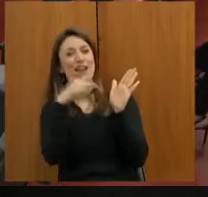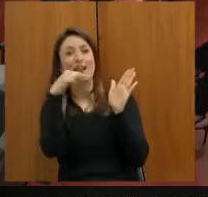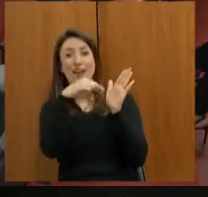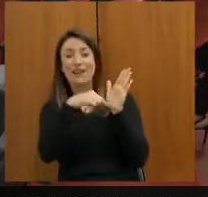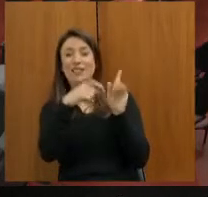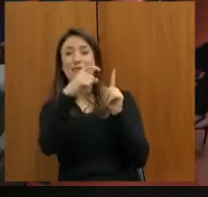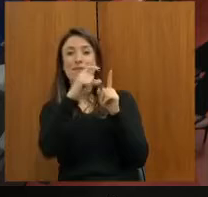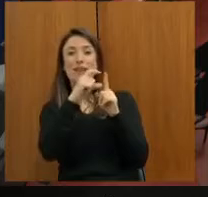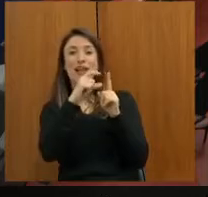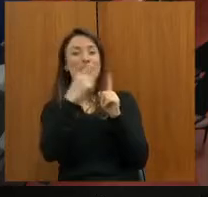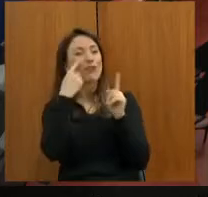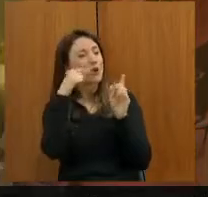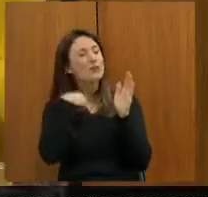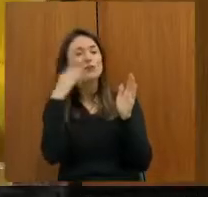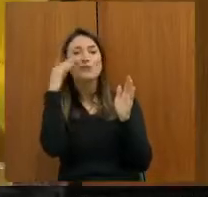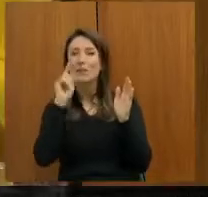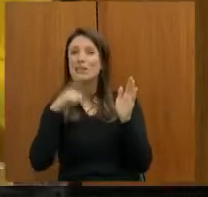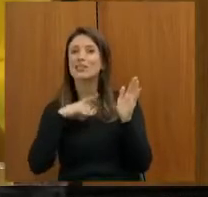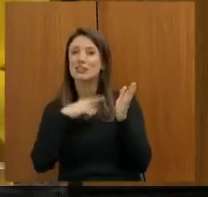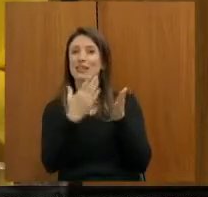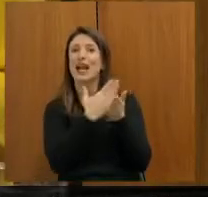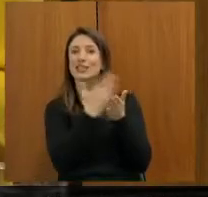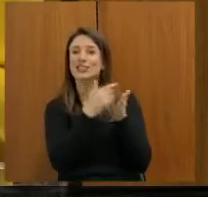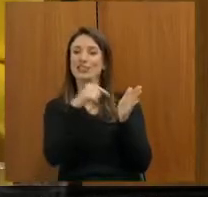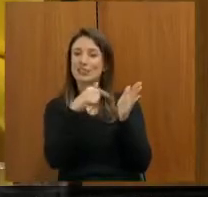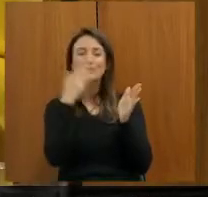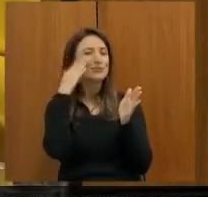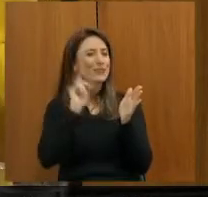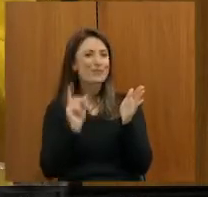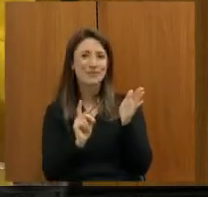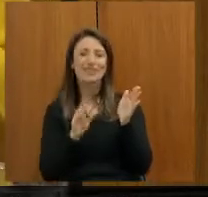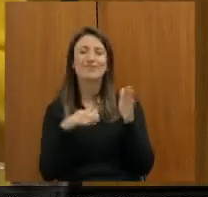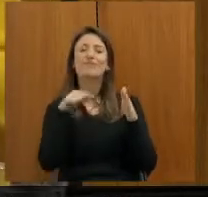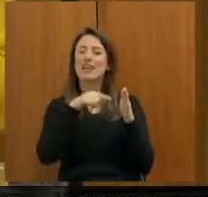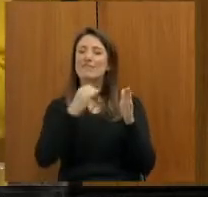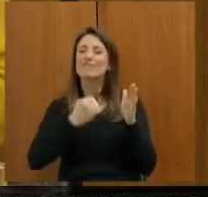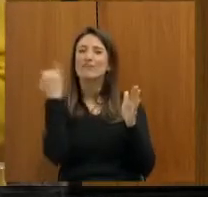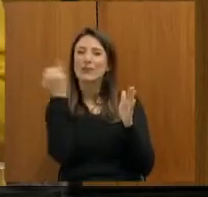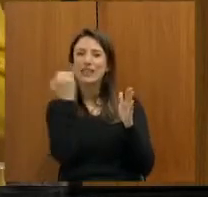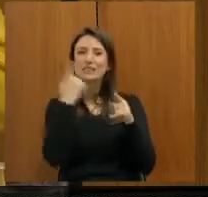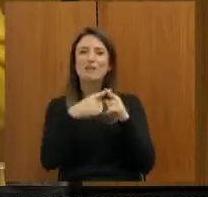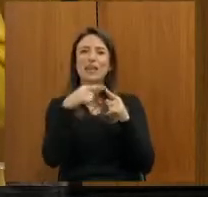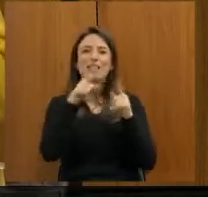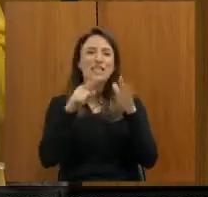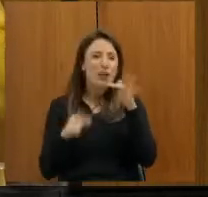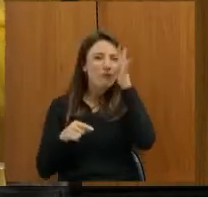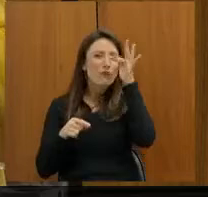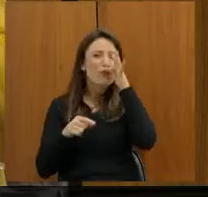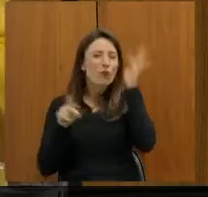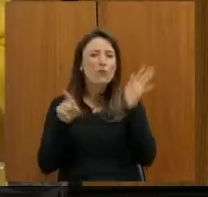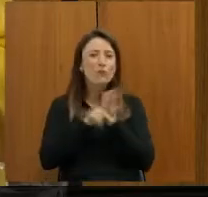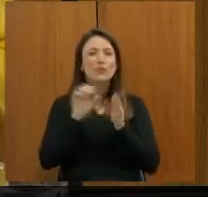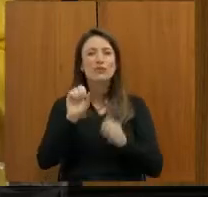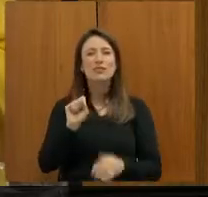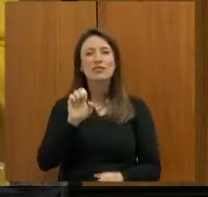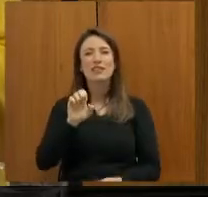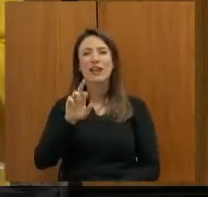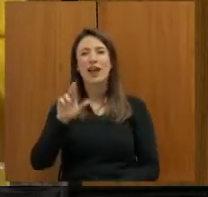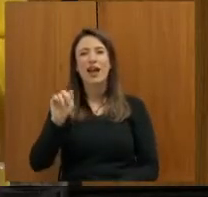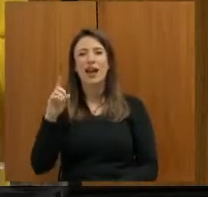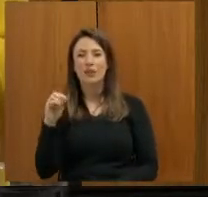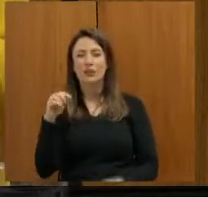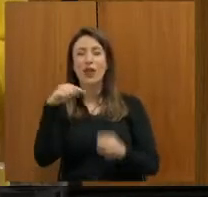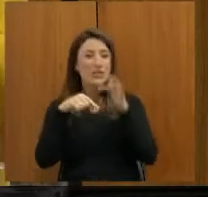sabia que tinha essa cartilha e é muito significativa porque é uma flor do Cerrado é uma flor resistente